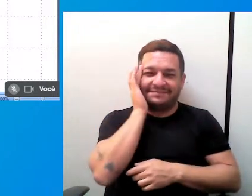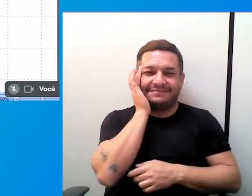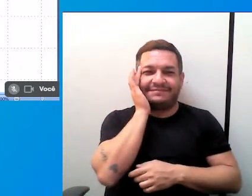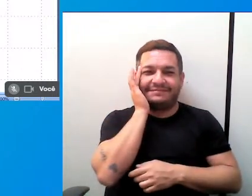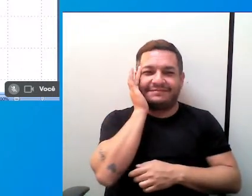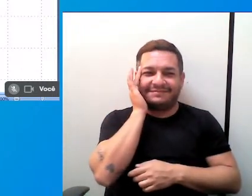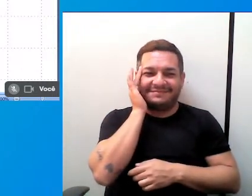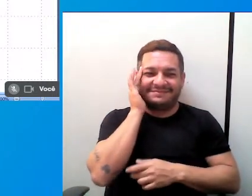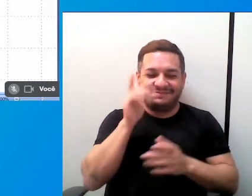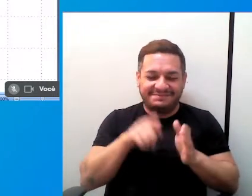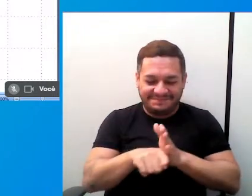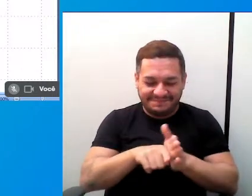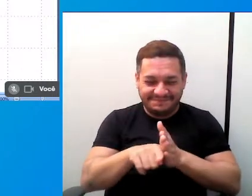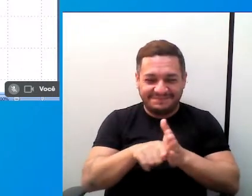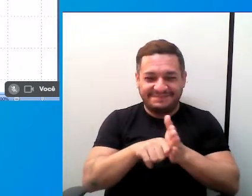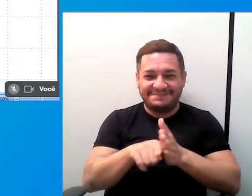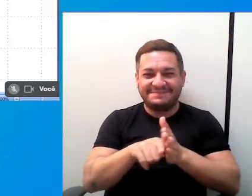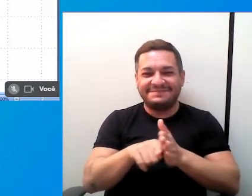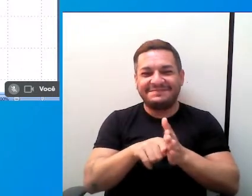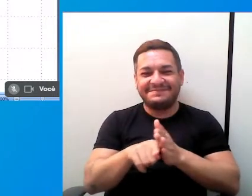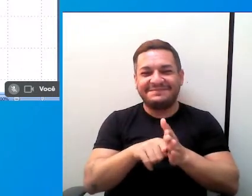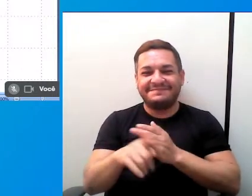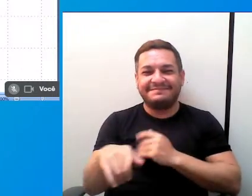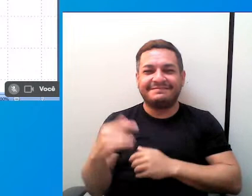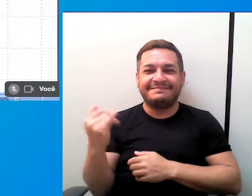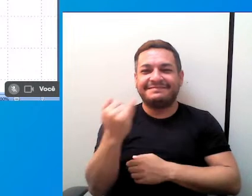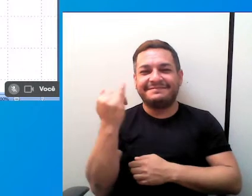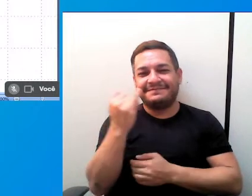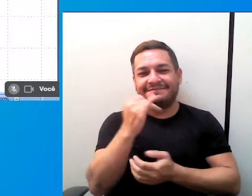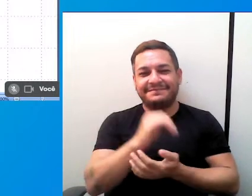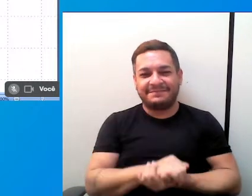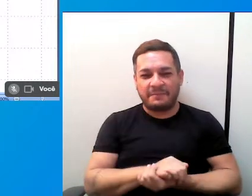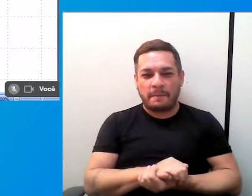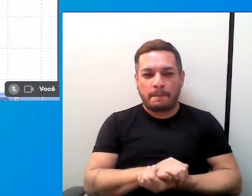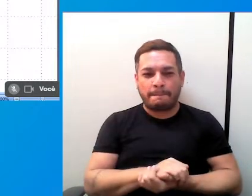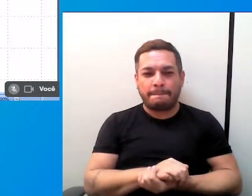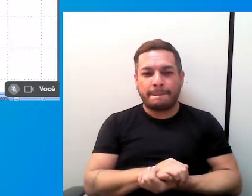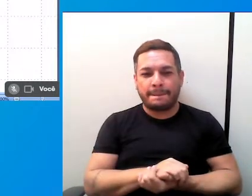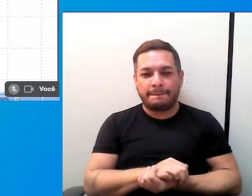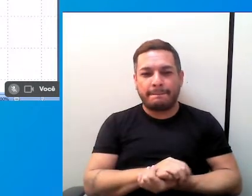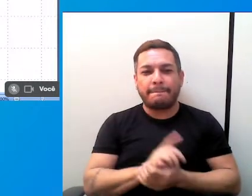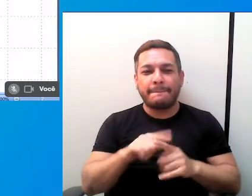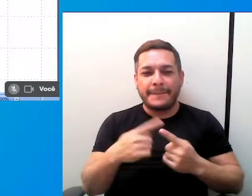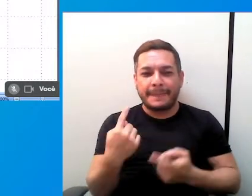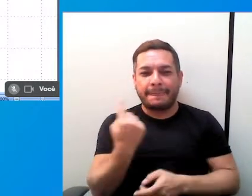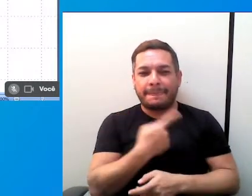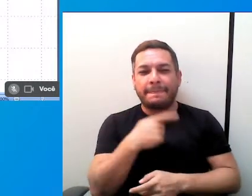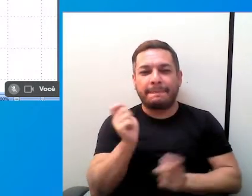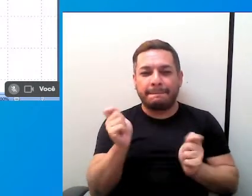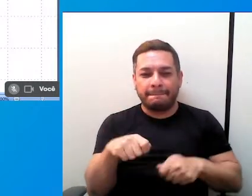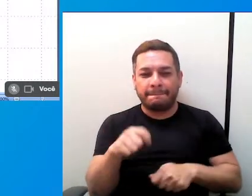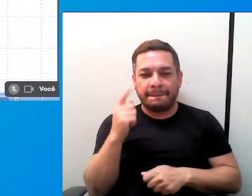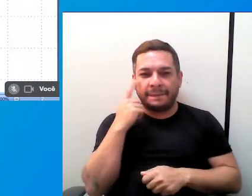só pesquisa, resultado de pesquisa, que é relevante, mas não, né? Nós podemos